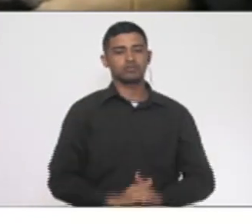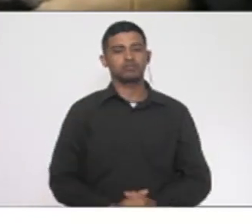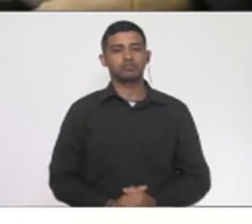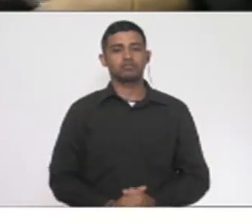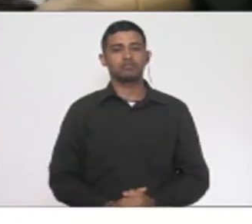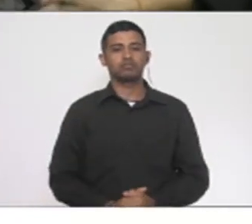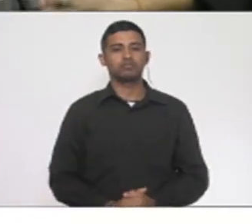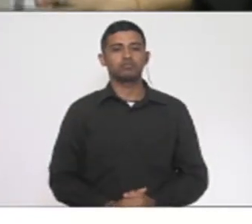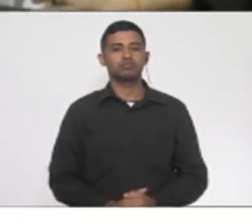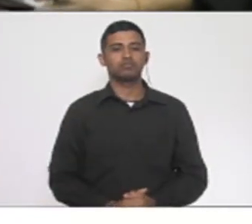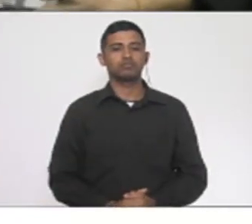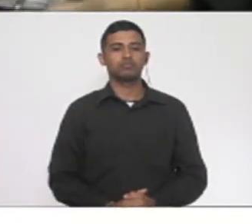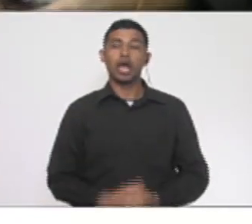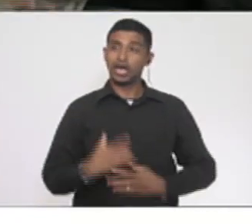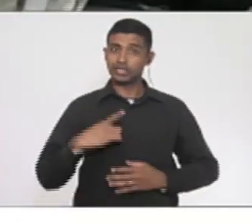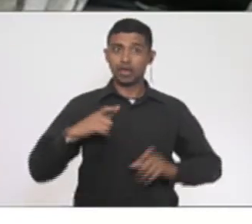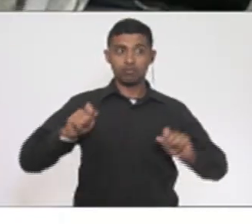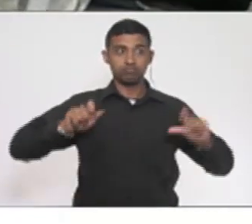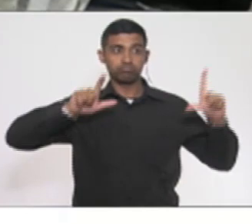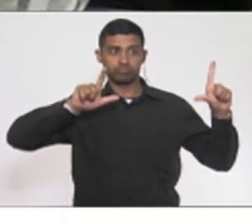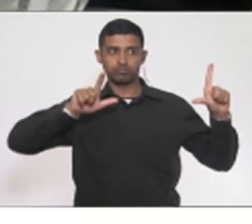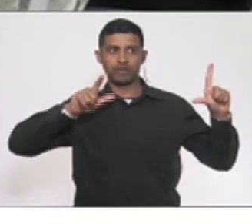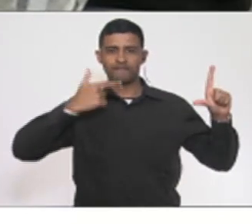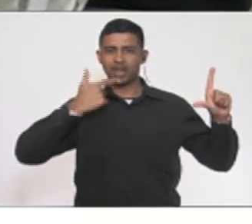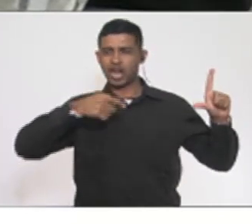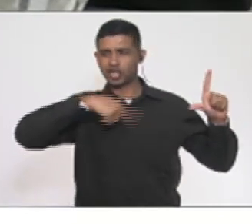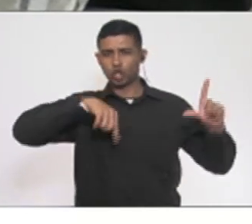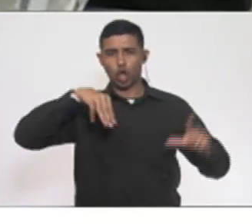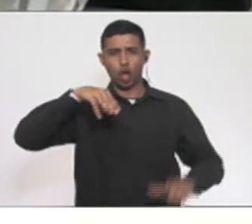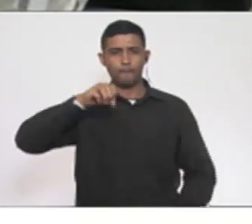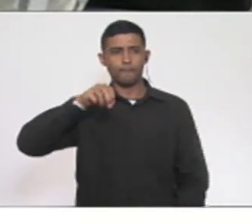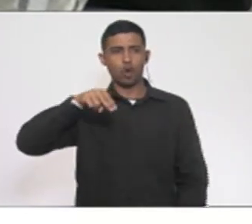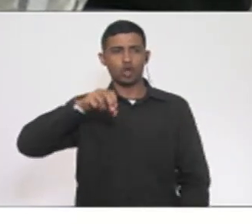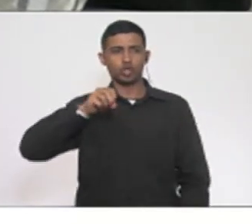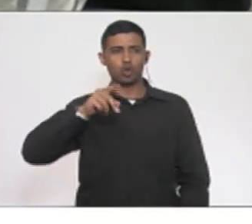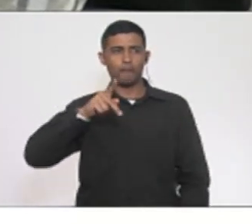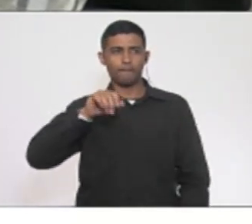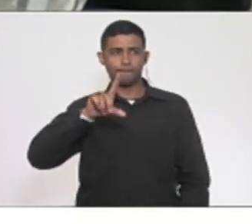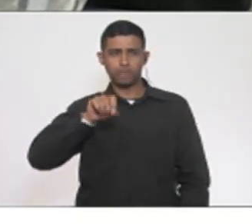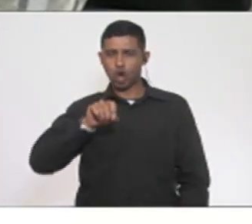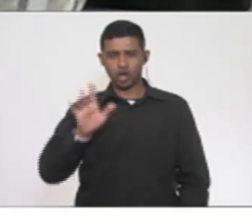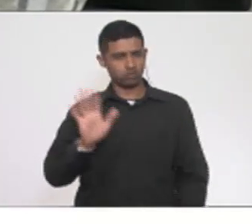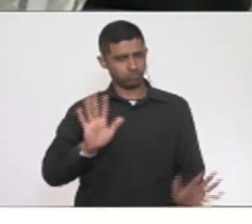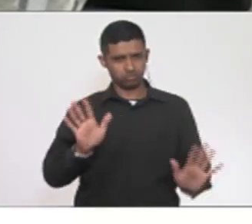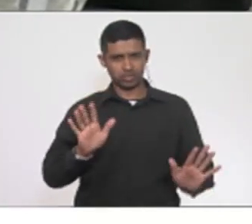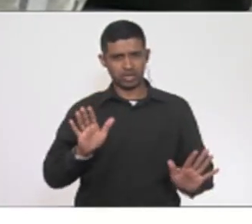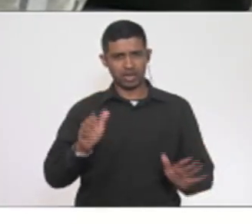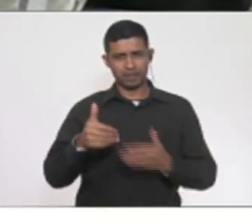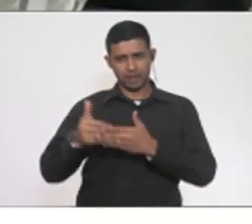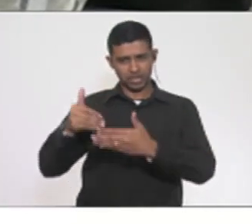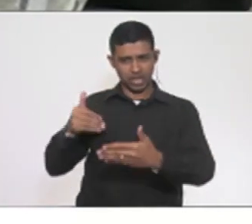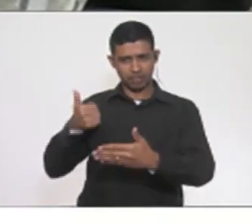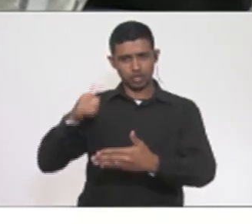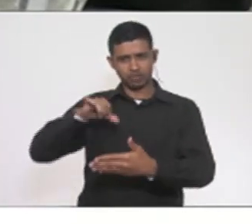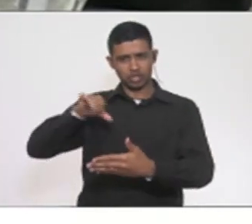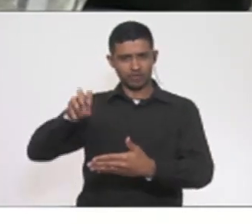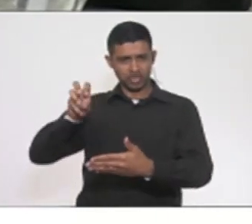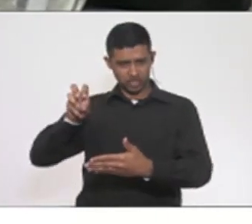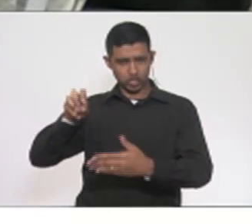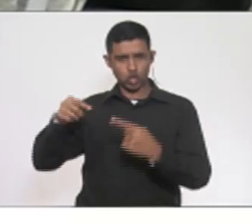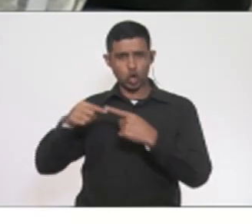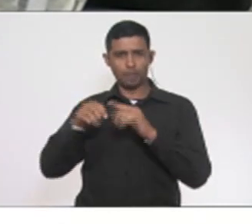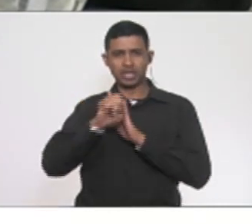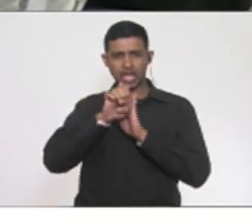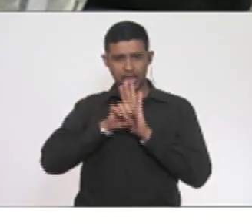minha apresentação que a gente não tem monopólio. O monopólio acabou em 95, com a emenda